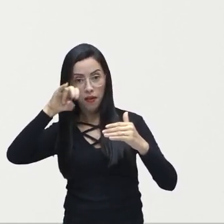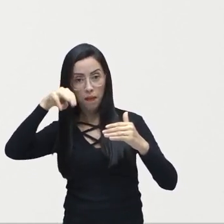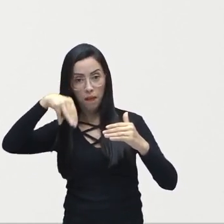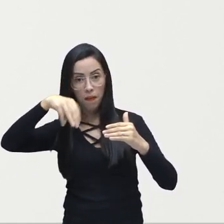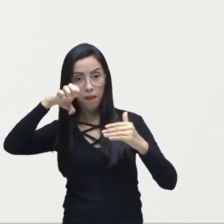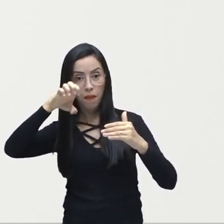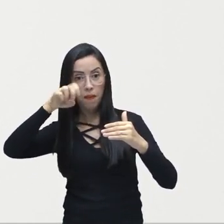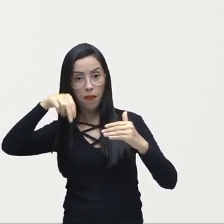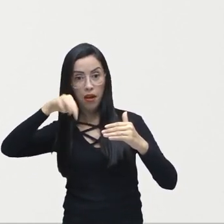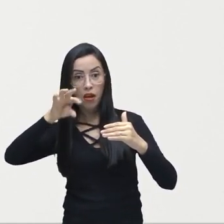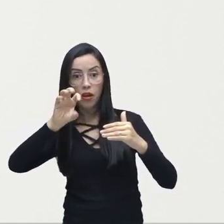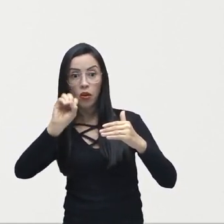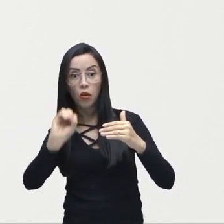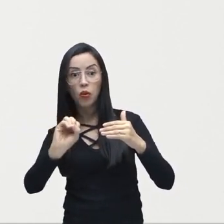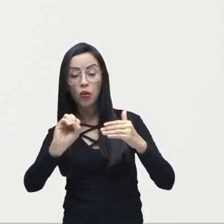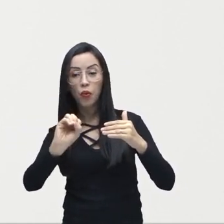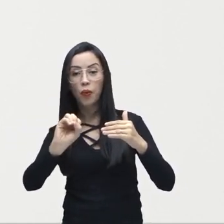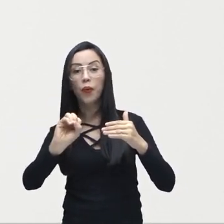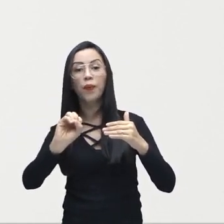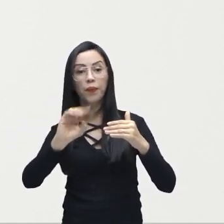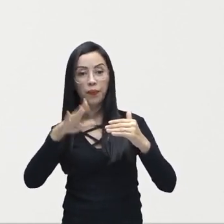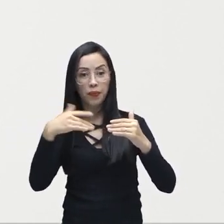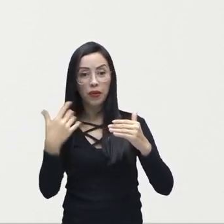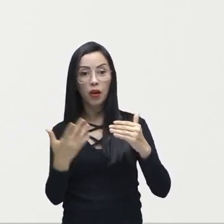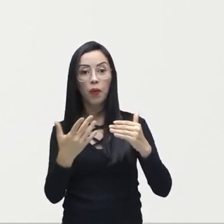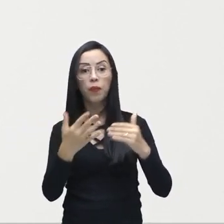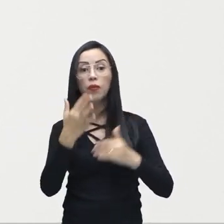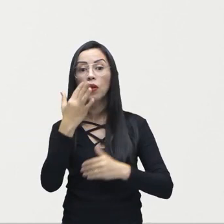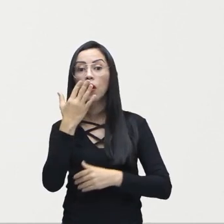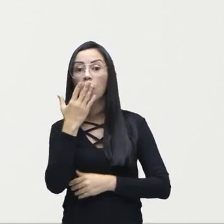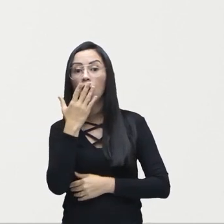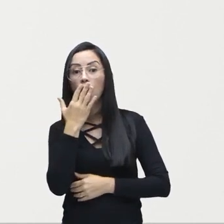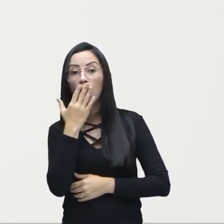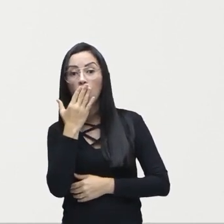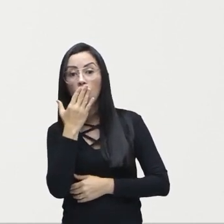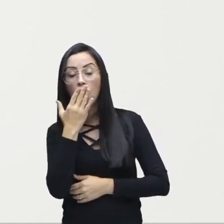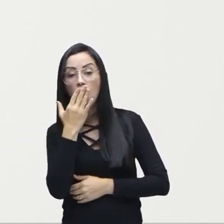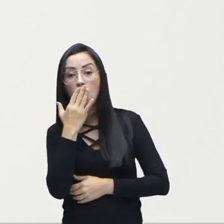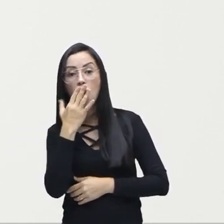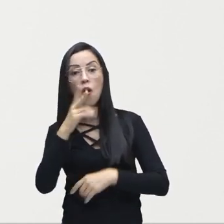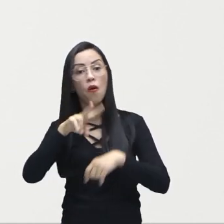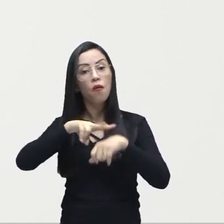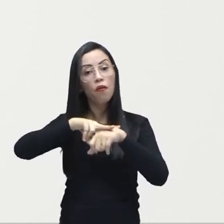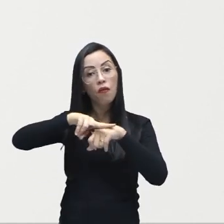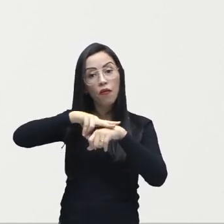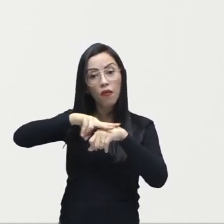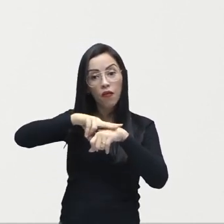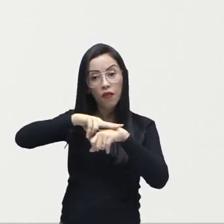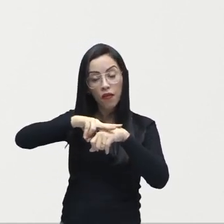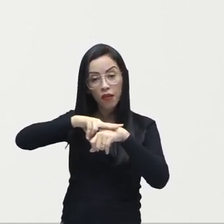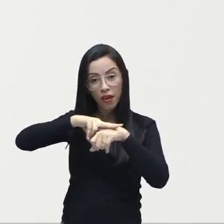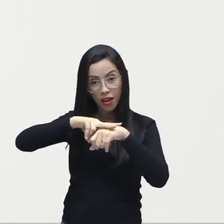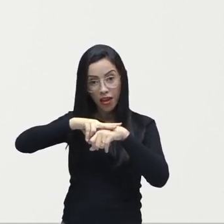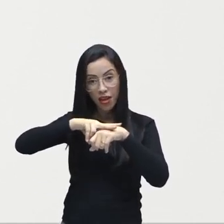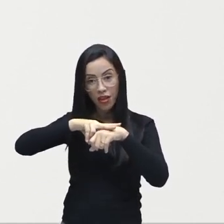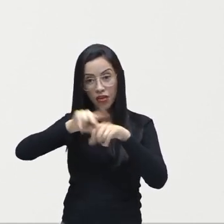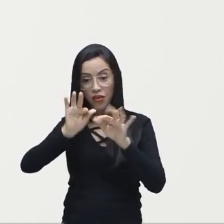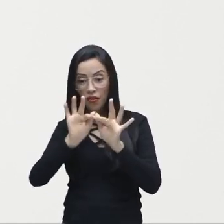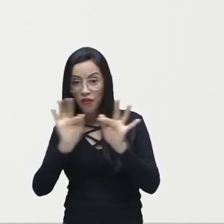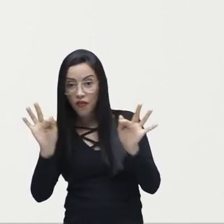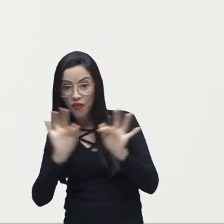principal. Não é? Então, o carro é de cor azul, é grande, com 4 portas e vem com um sistema de som de última